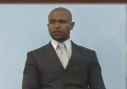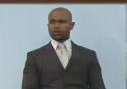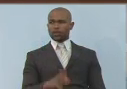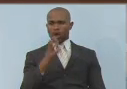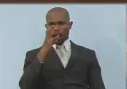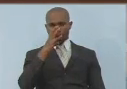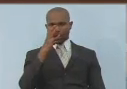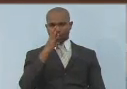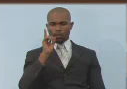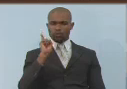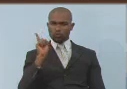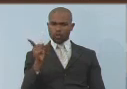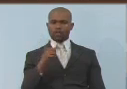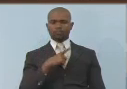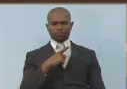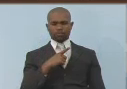ele.